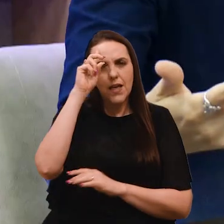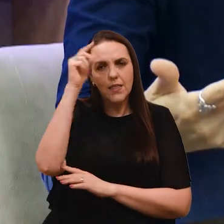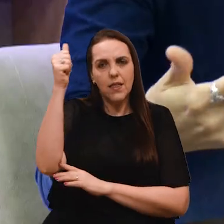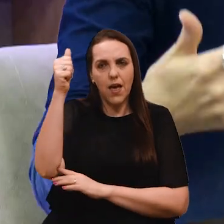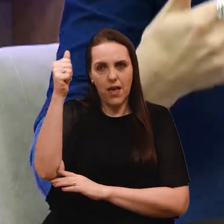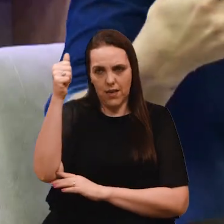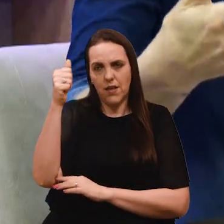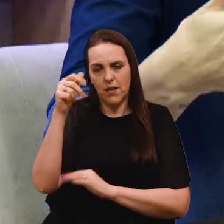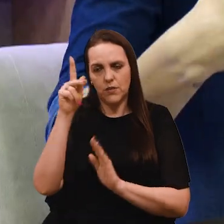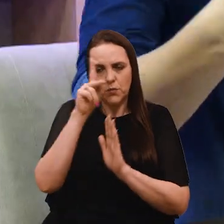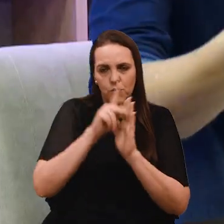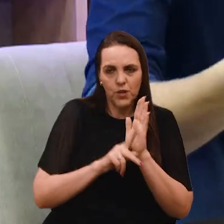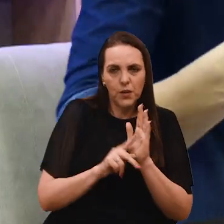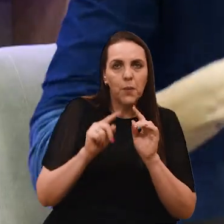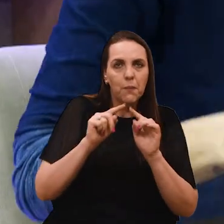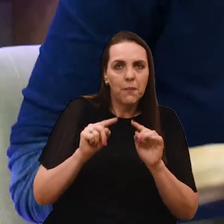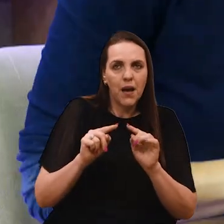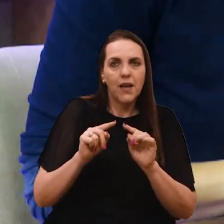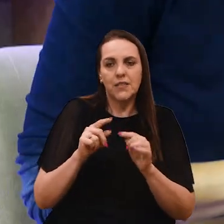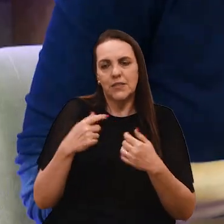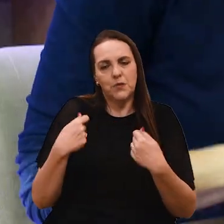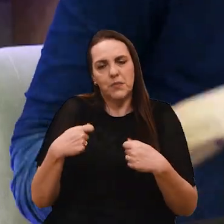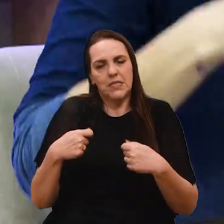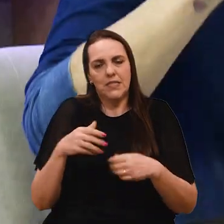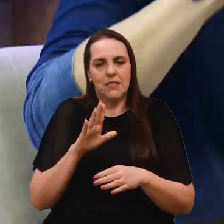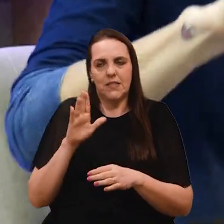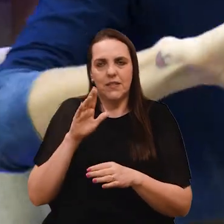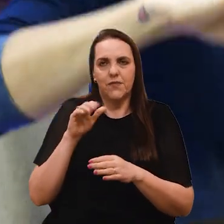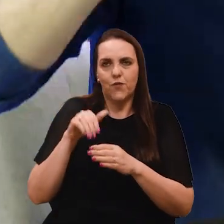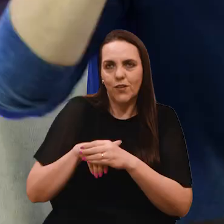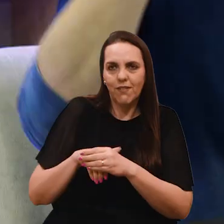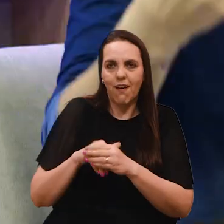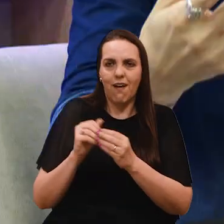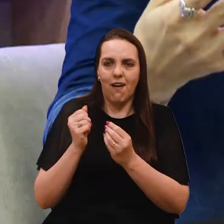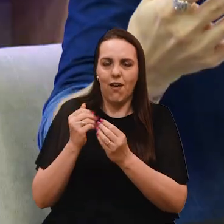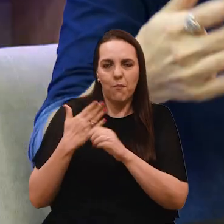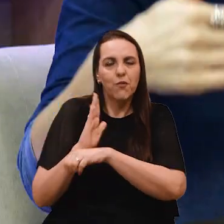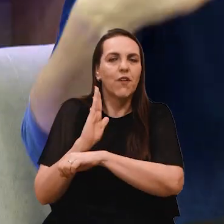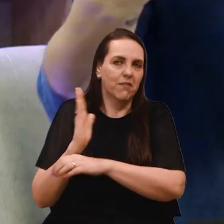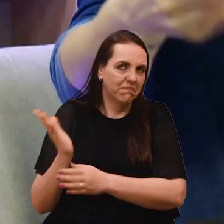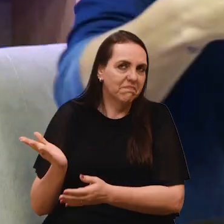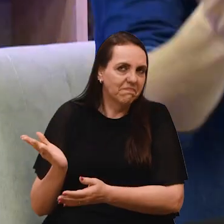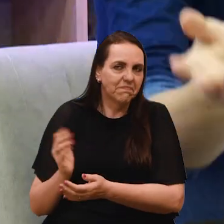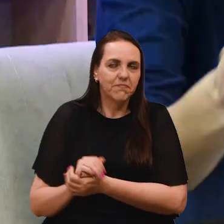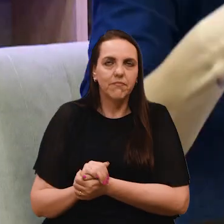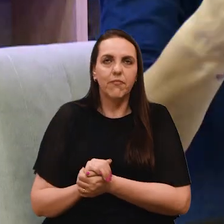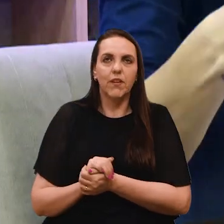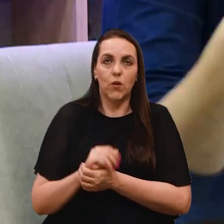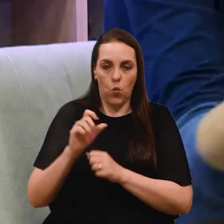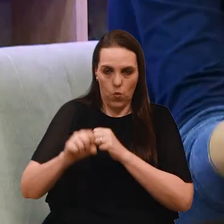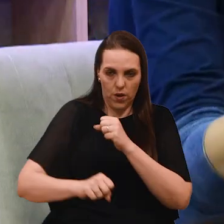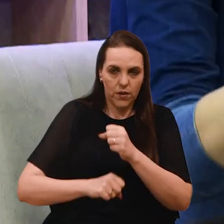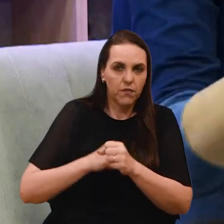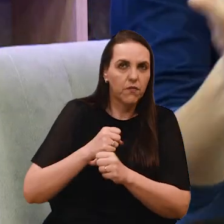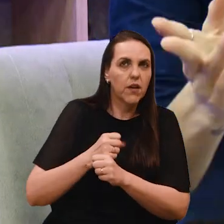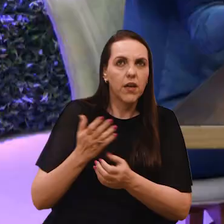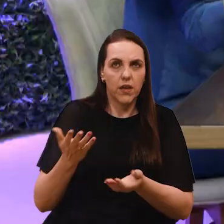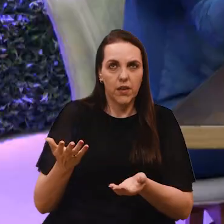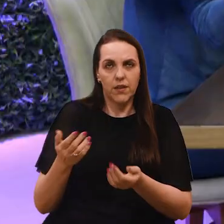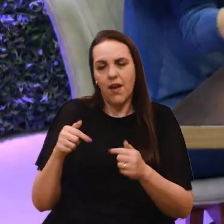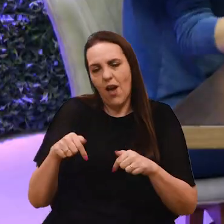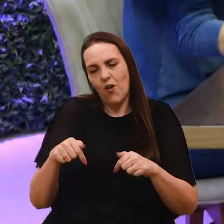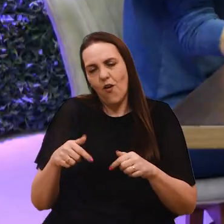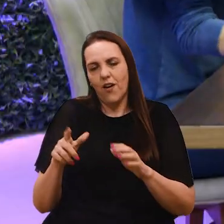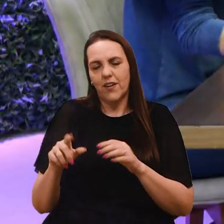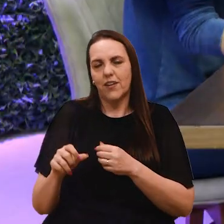projetos, mas não necessariamente eles vão ser votados e aprovados. E aí tem no ano que vem, ou no ano que vem, porque agora o